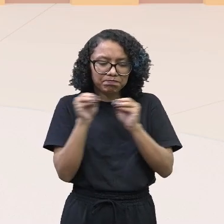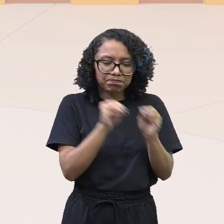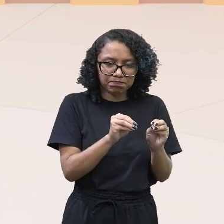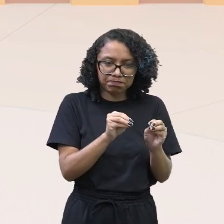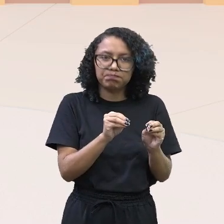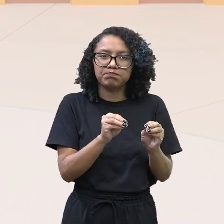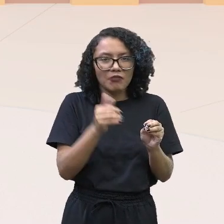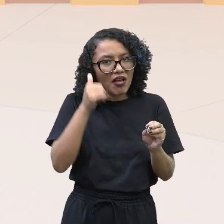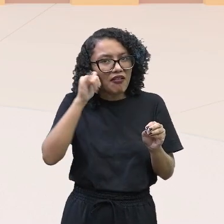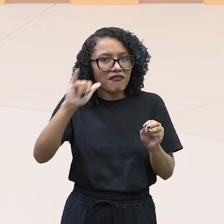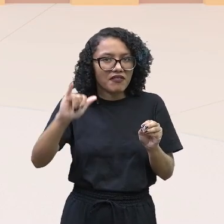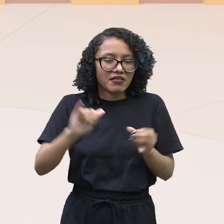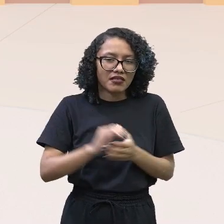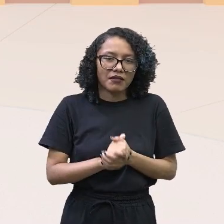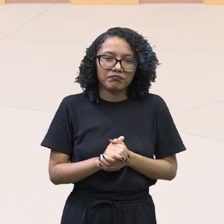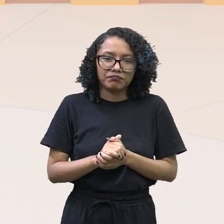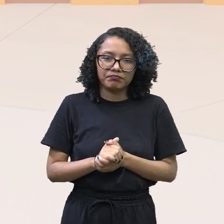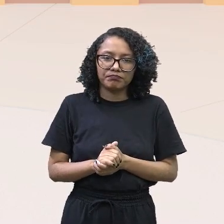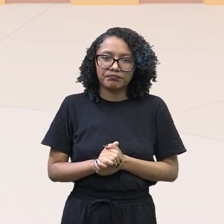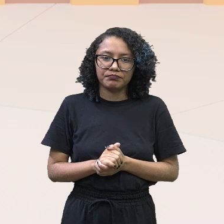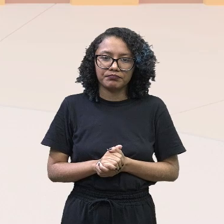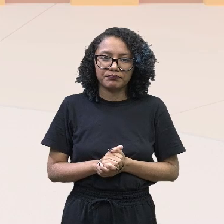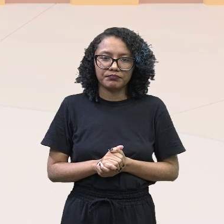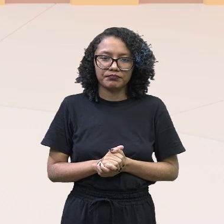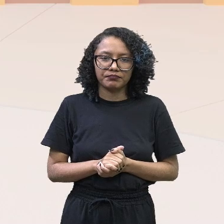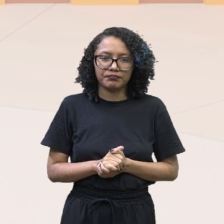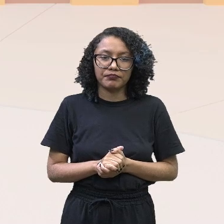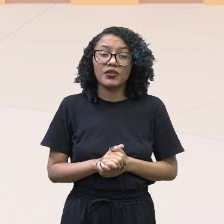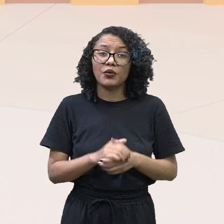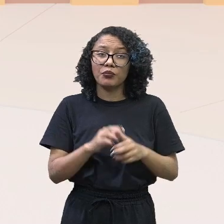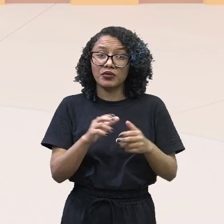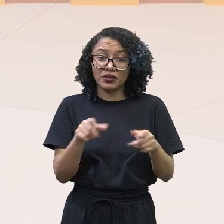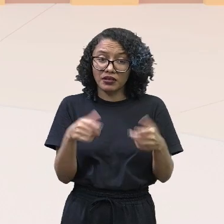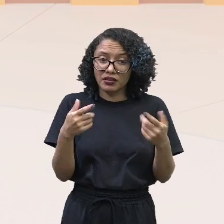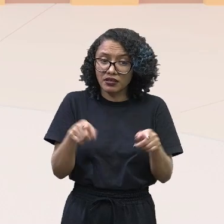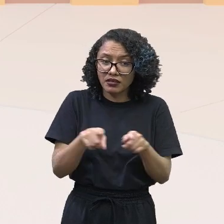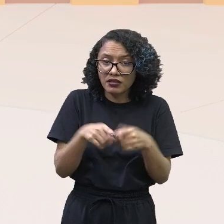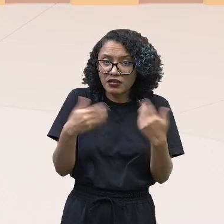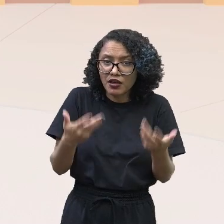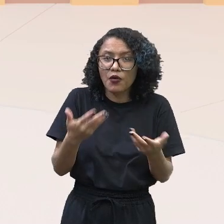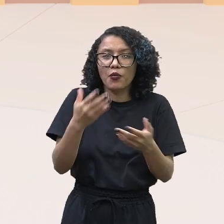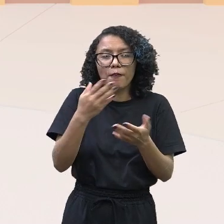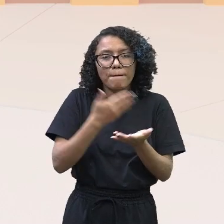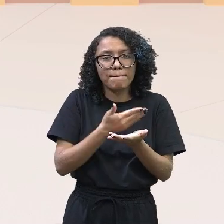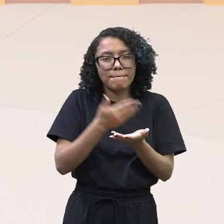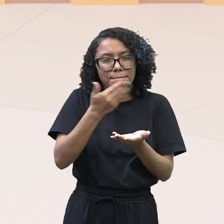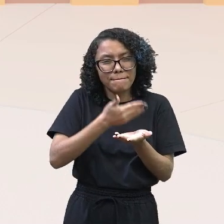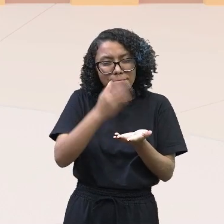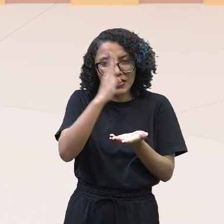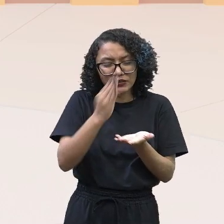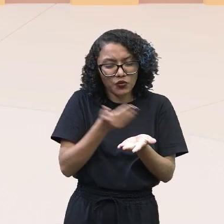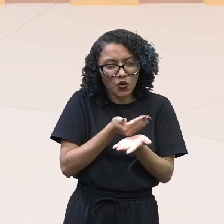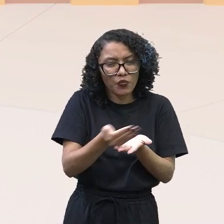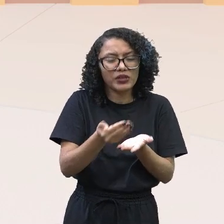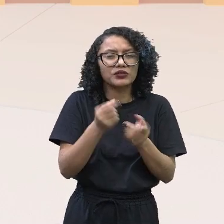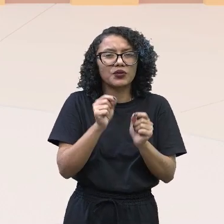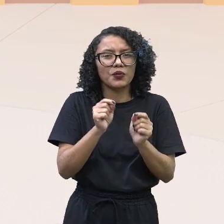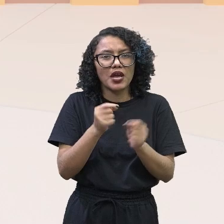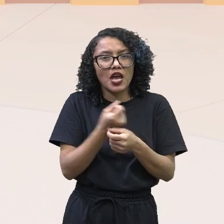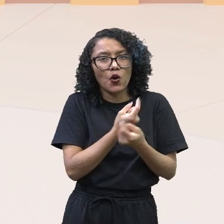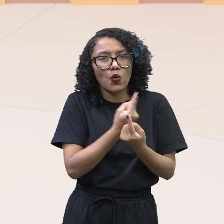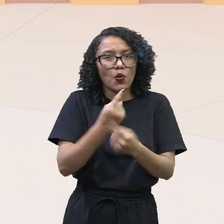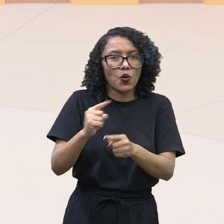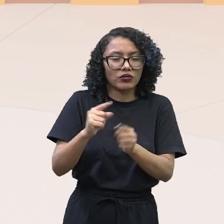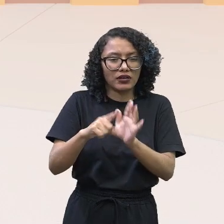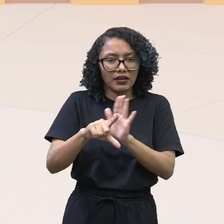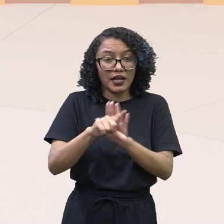comprometeu internacionalmente a combater o tráfico negreiro. Mas, professor, essas duas leis não são iguais? Elas são